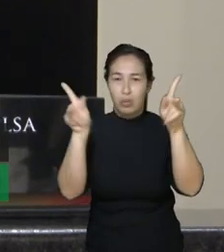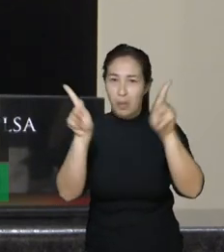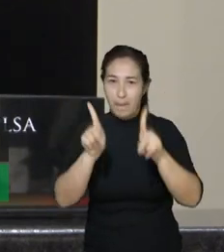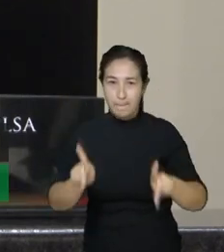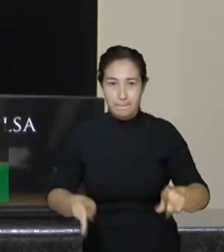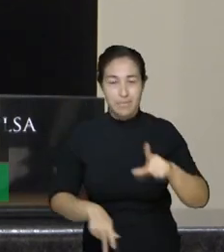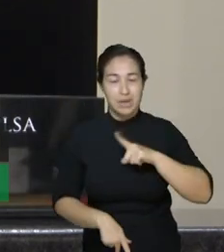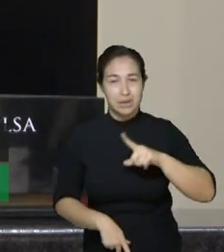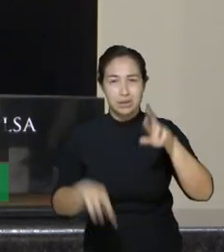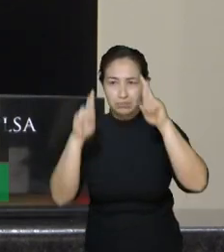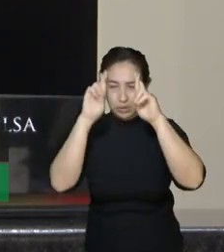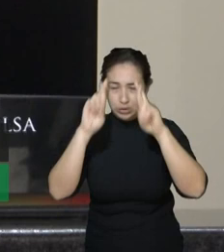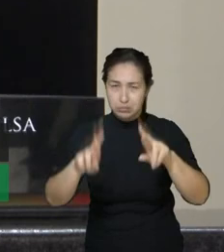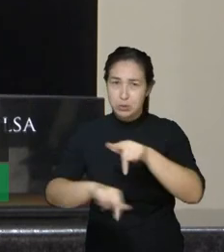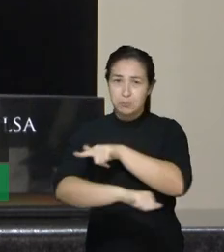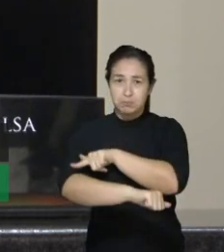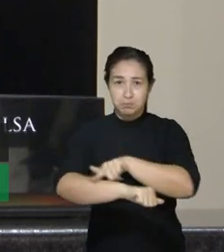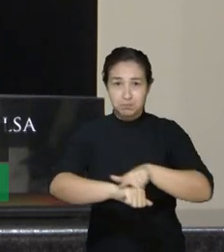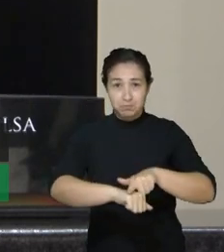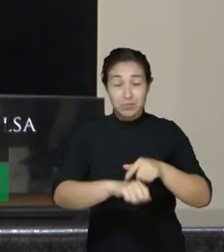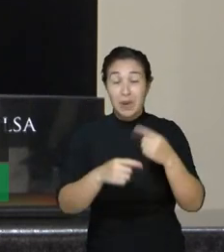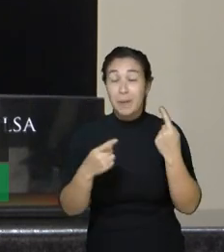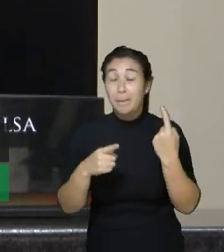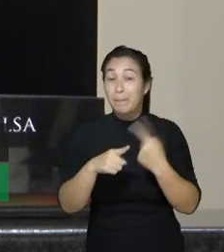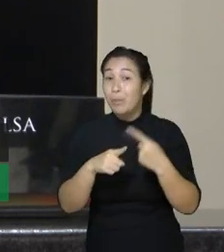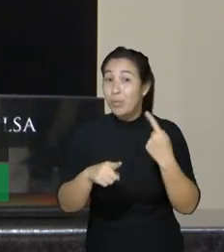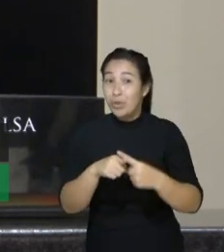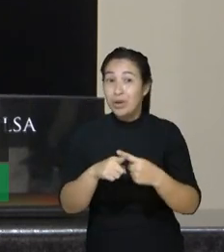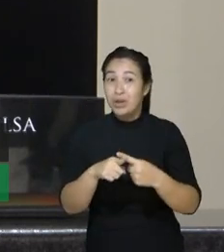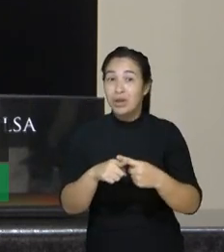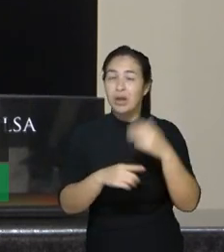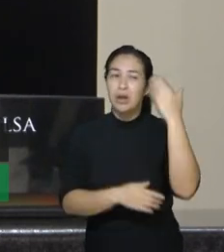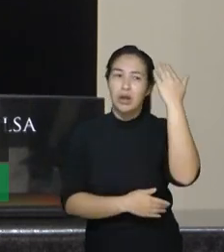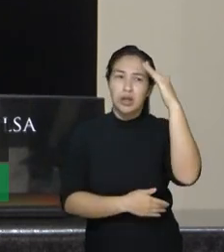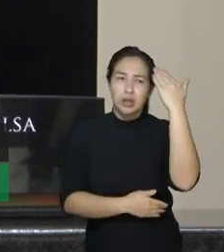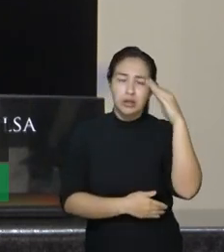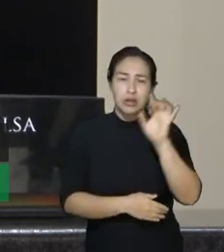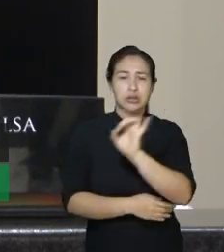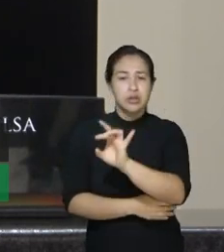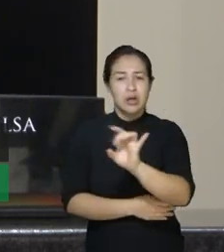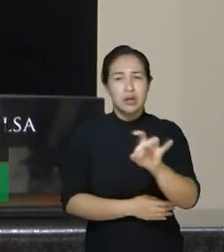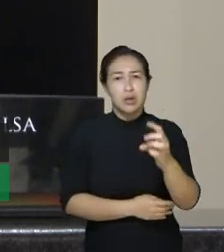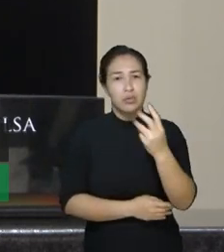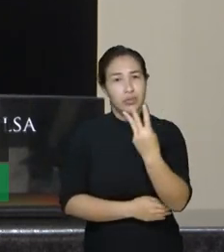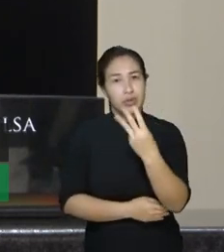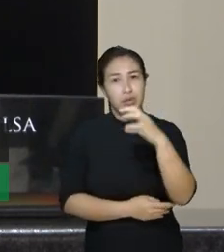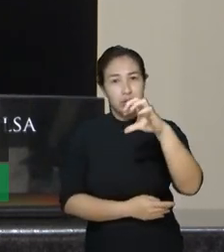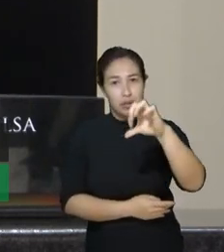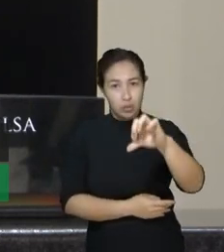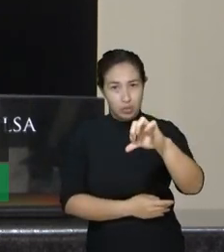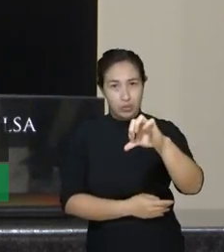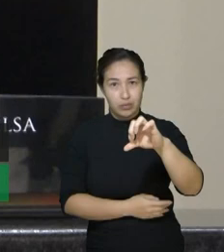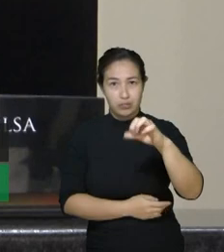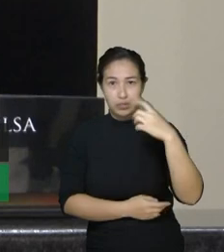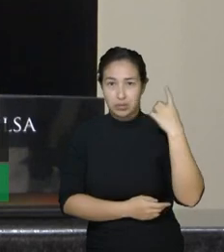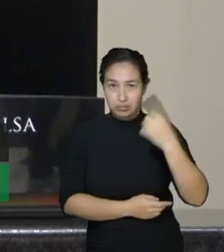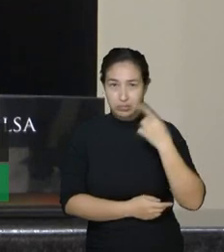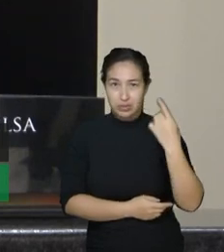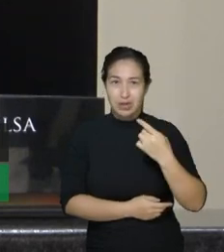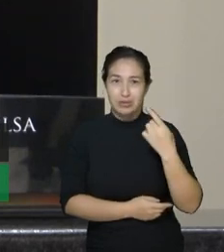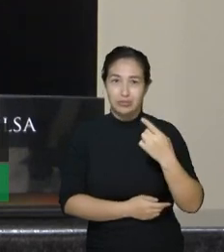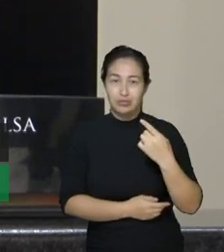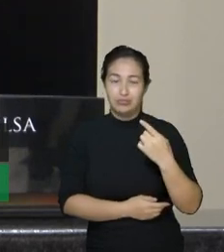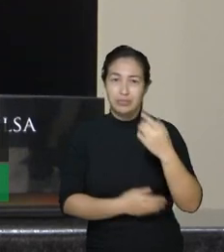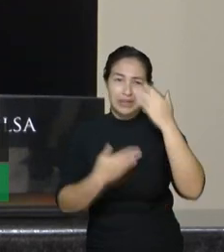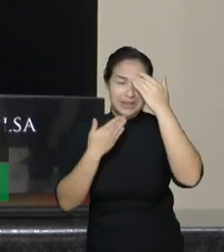isso foi graças ao entendimento desses 39 parlamentares que estão aqui. Eu quero